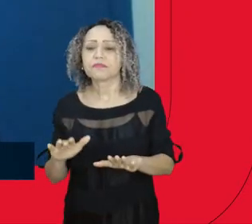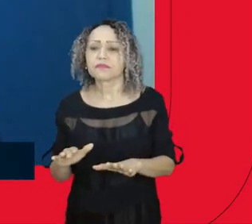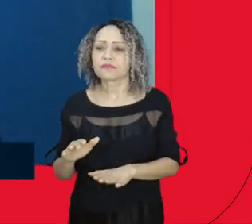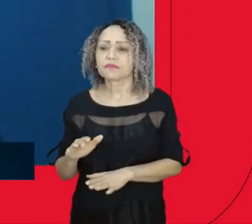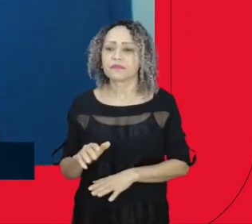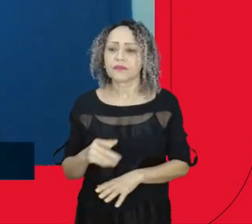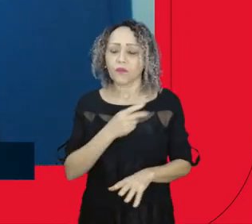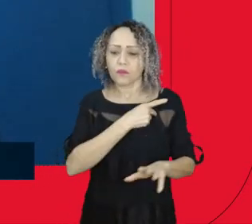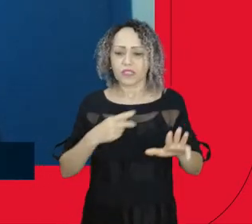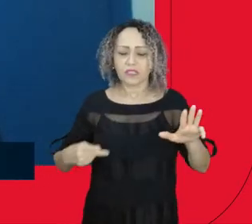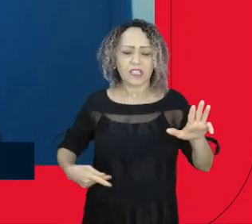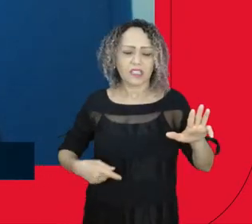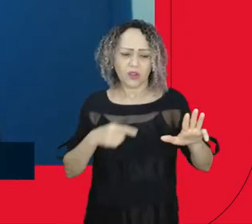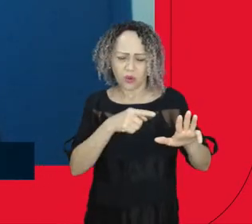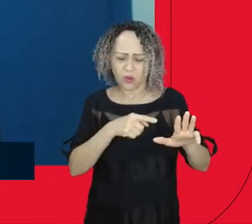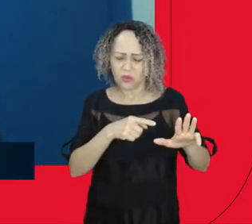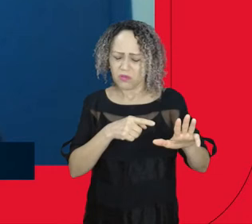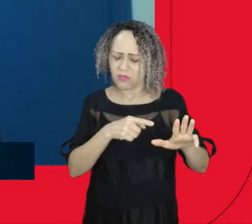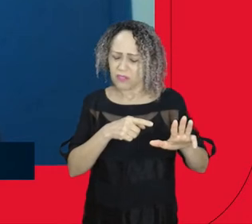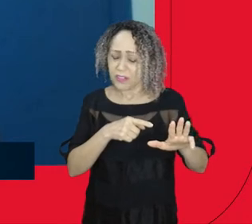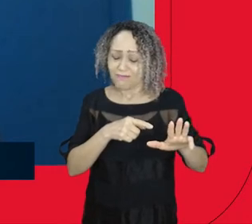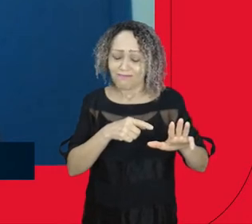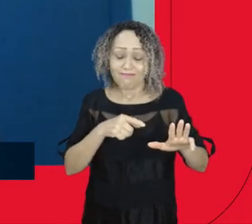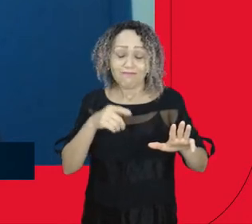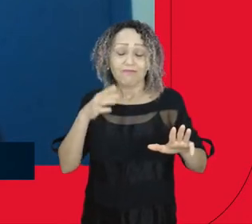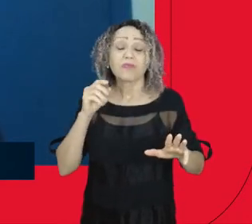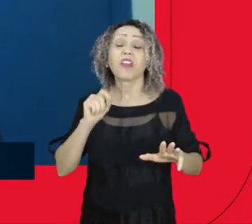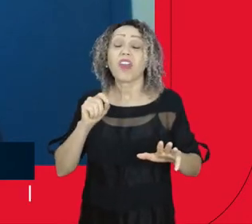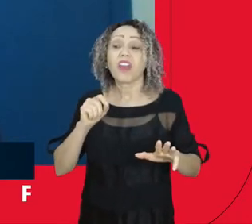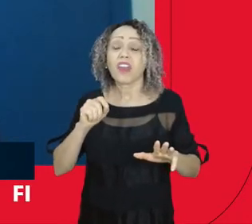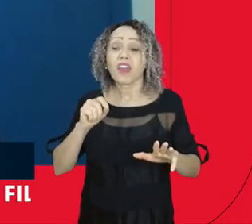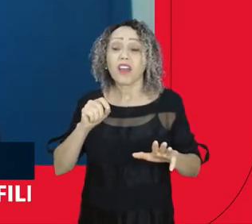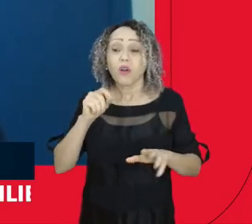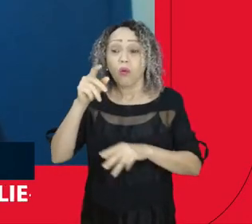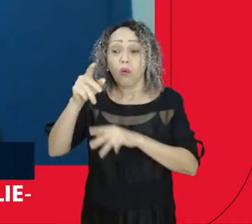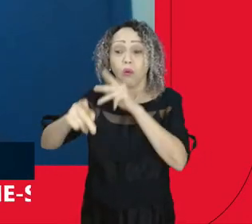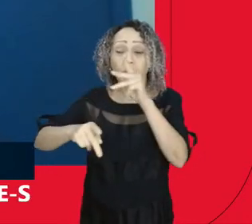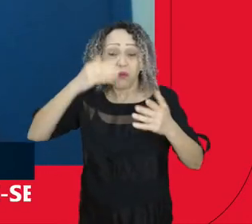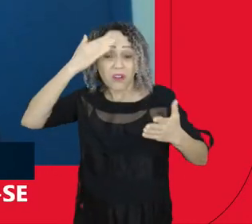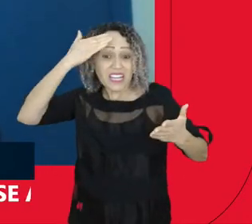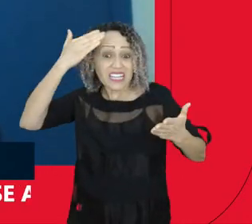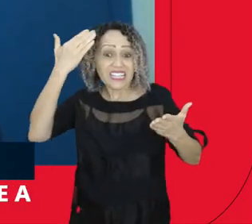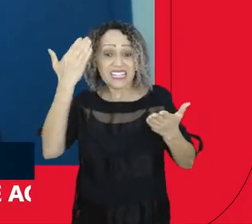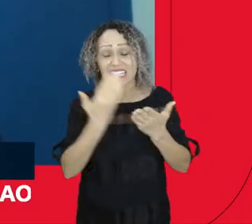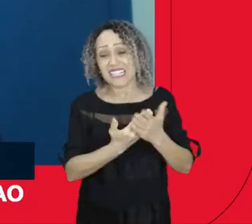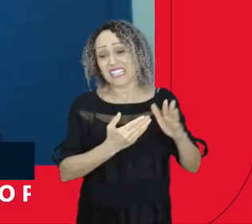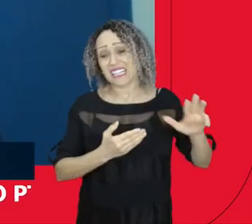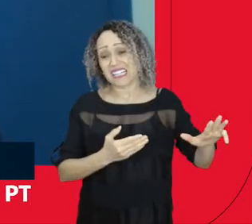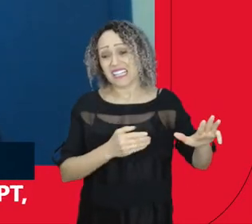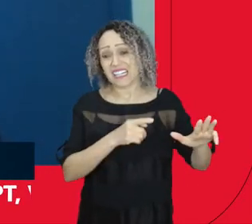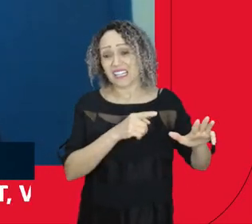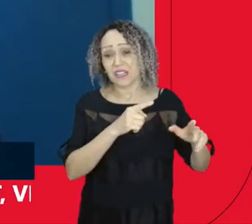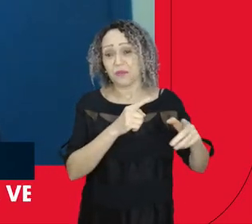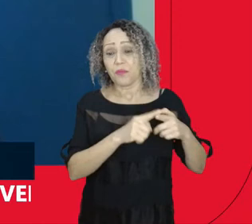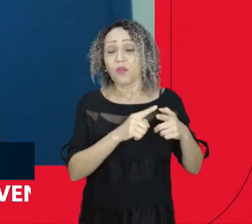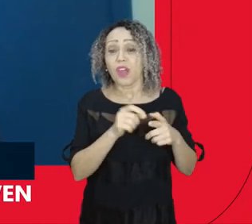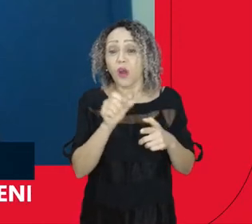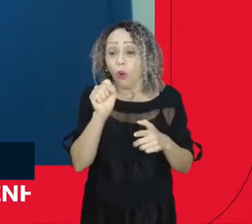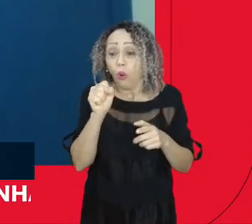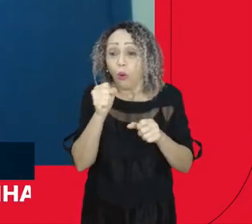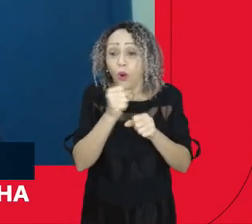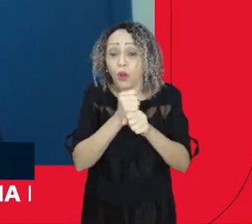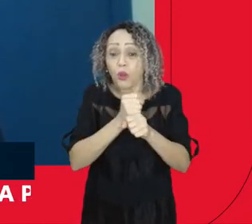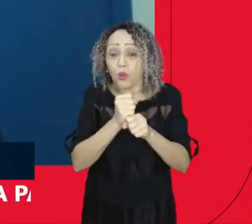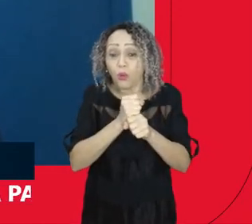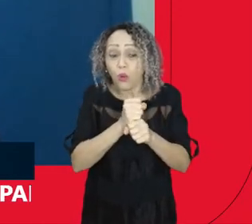Lula tem muita credibilidade. Né? Por quê? Porque nos 8 anos que ele governou, ele não mudou coisa, regra na última hora,